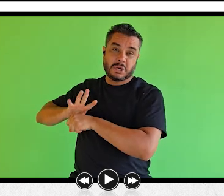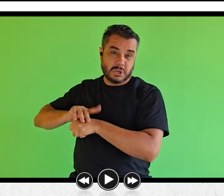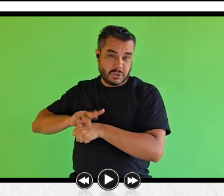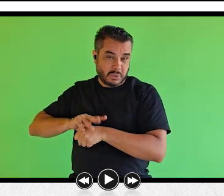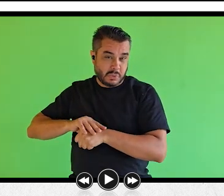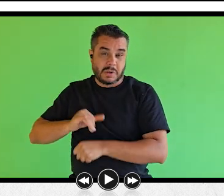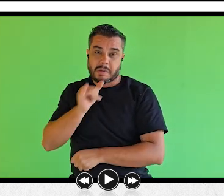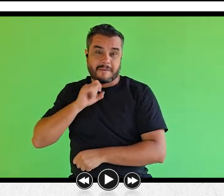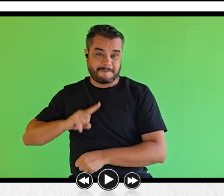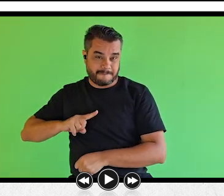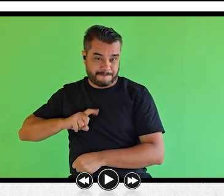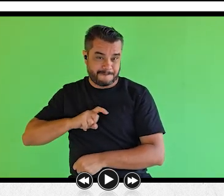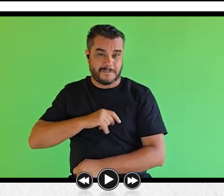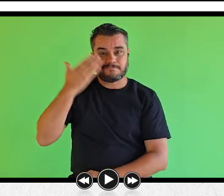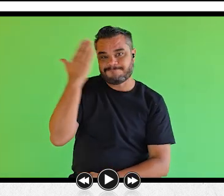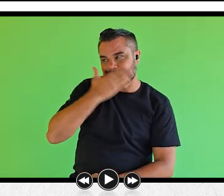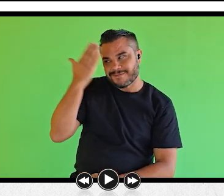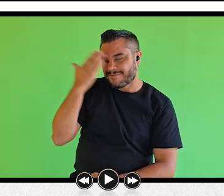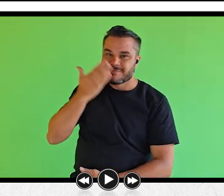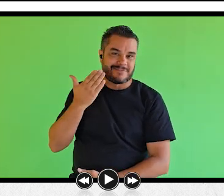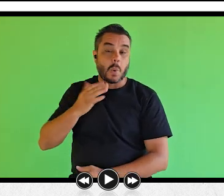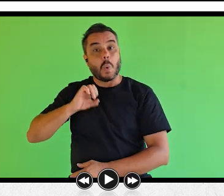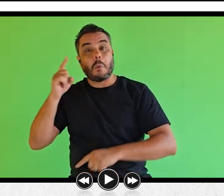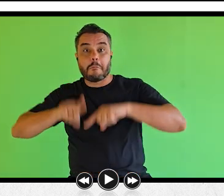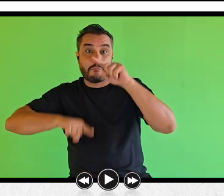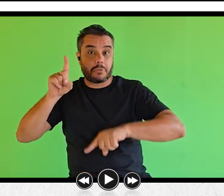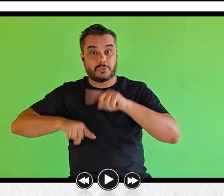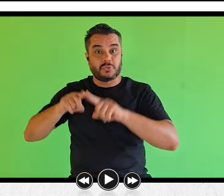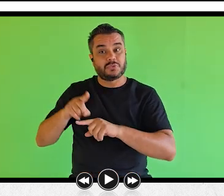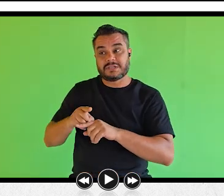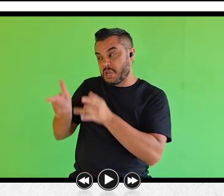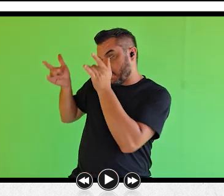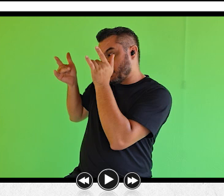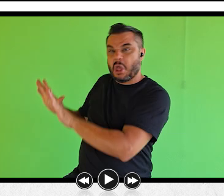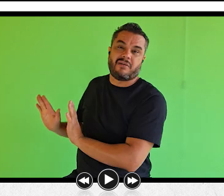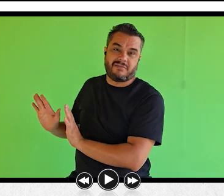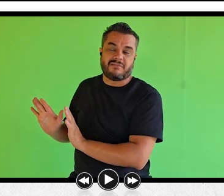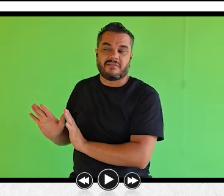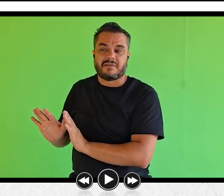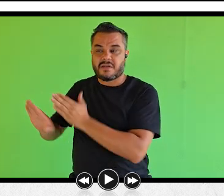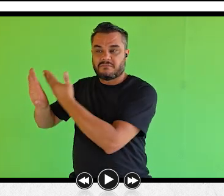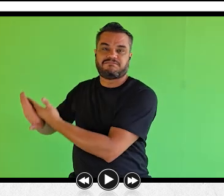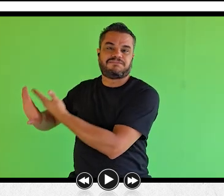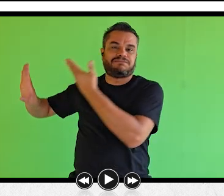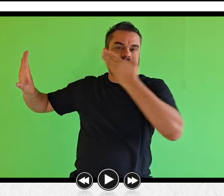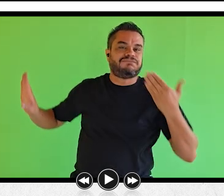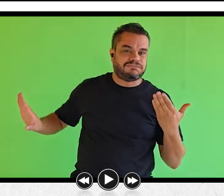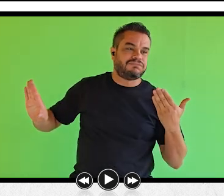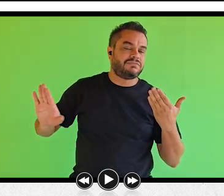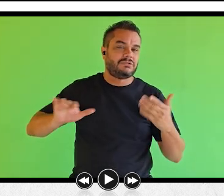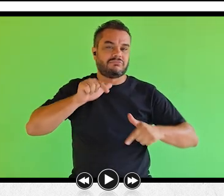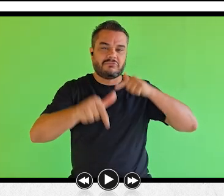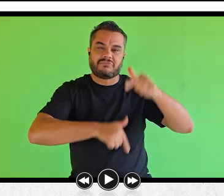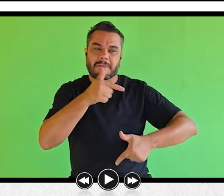descartados. E isso afasta essas pessoas de um trabalho digno. O direito à saúde do trabalhador somente será efetivo com um ambiente